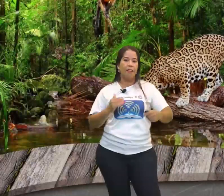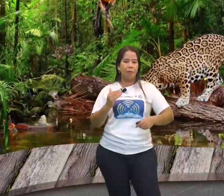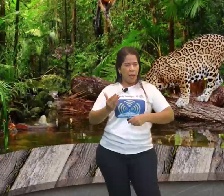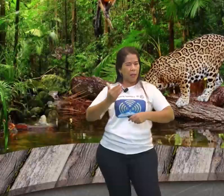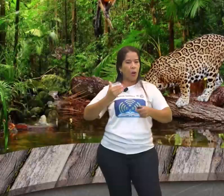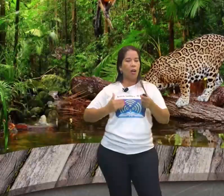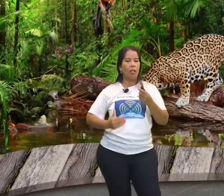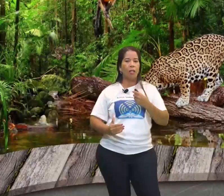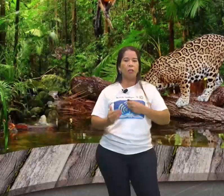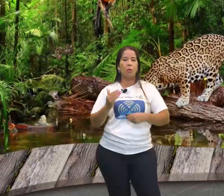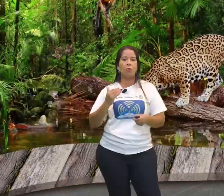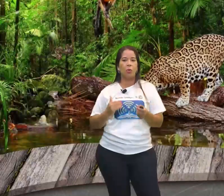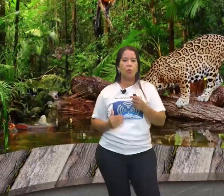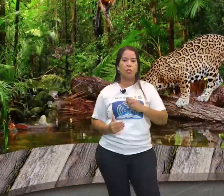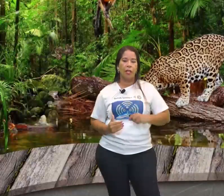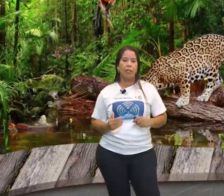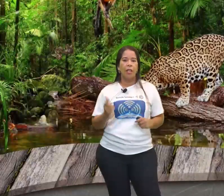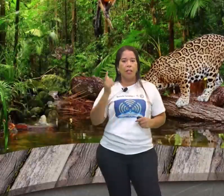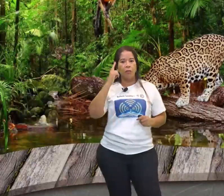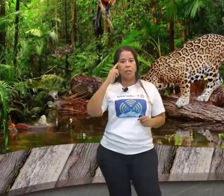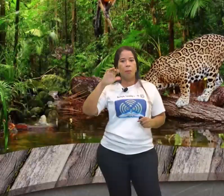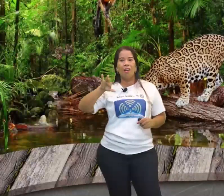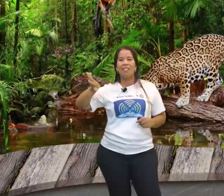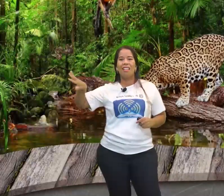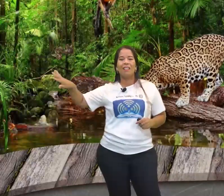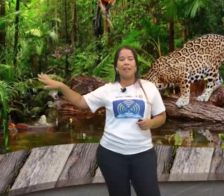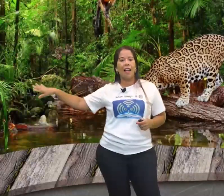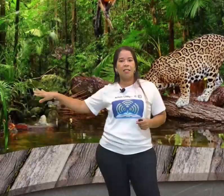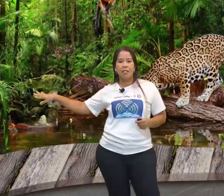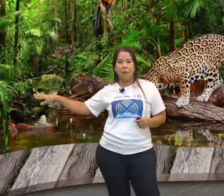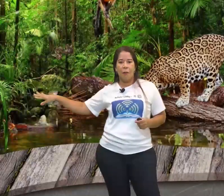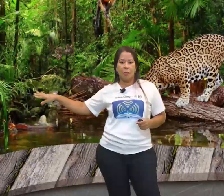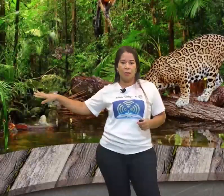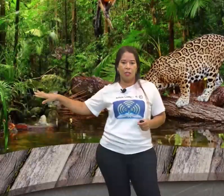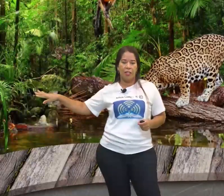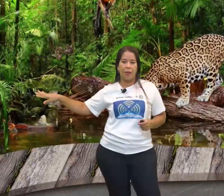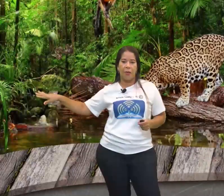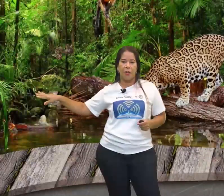sempre vai retornando em alguns conceitos. Então, você não pode deletar essas